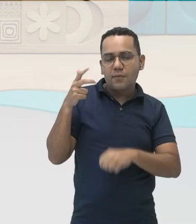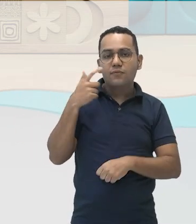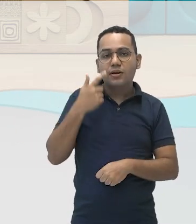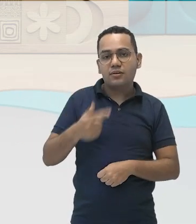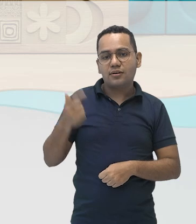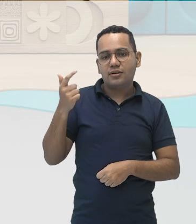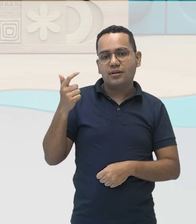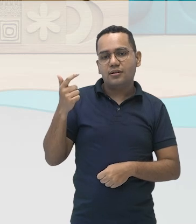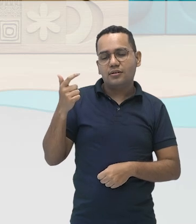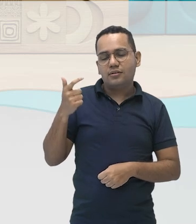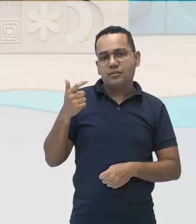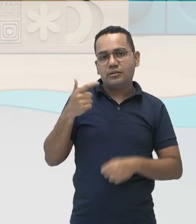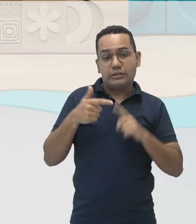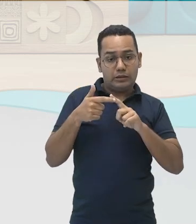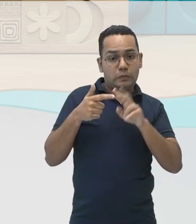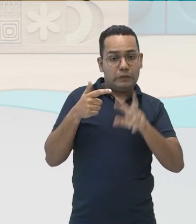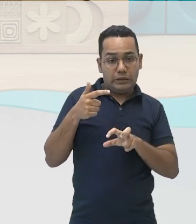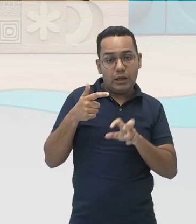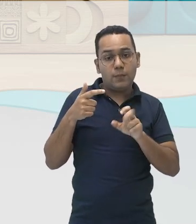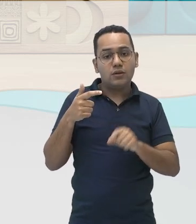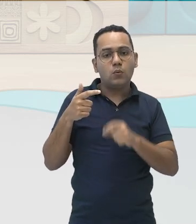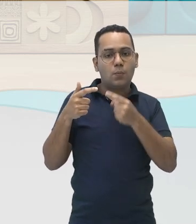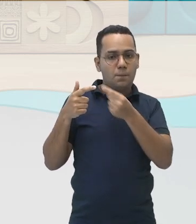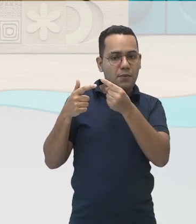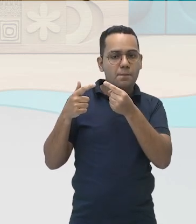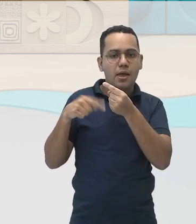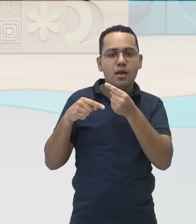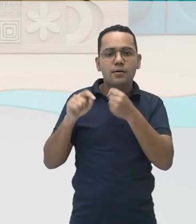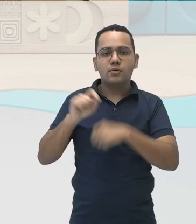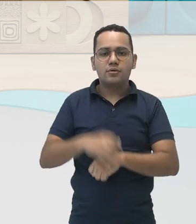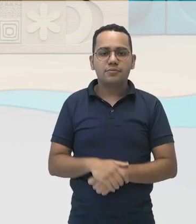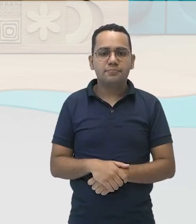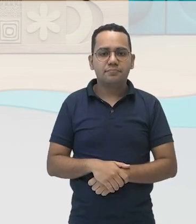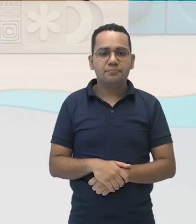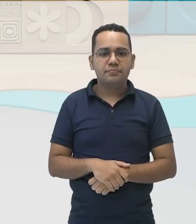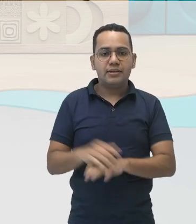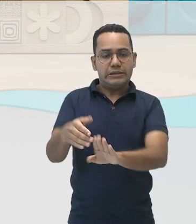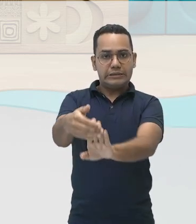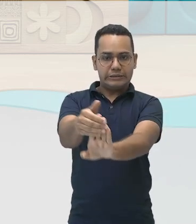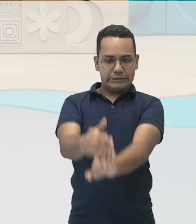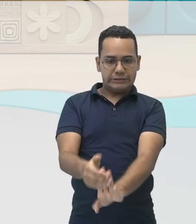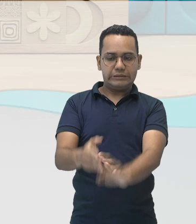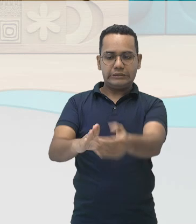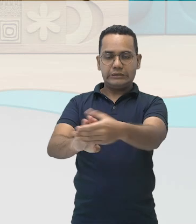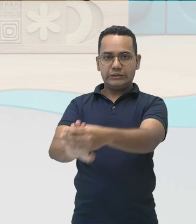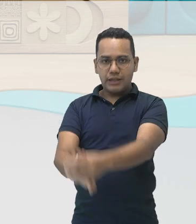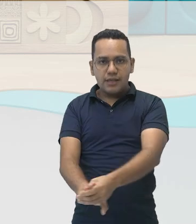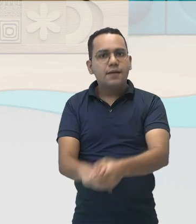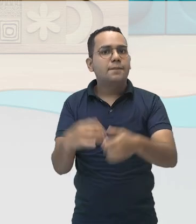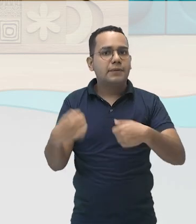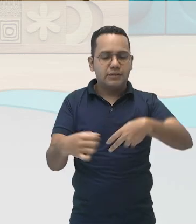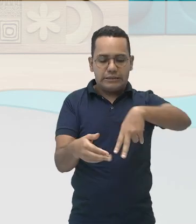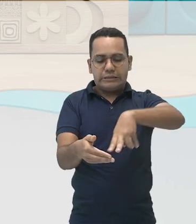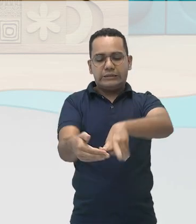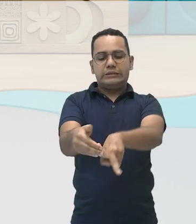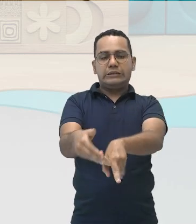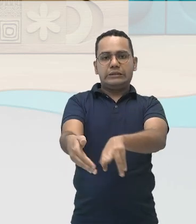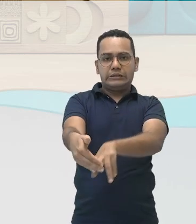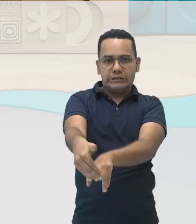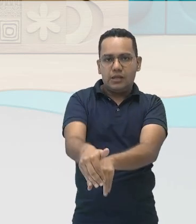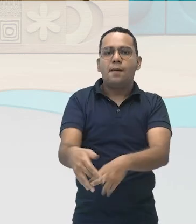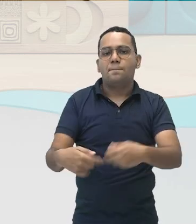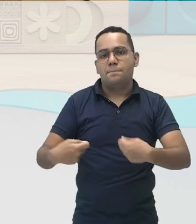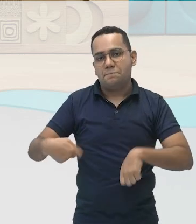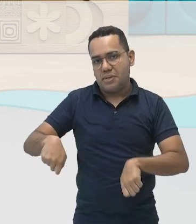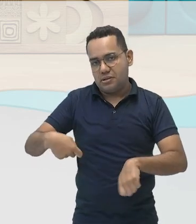está contraído, muito contraído nessa hora. Então, o que eu tenho que fazer? Provocar essa descontração muscular,